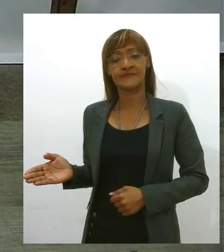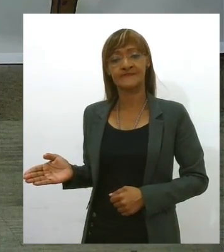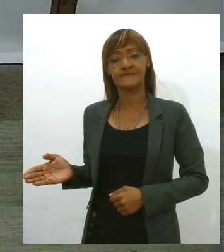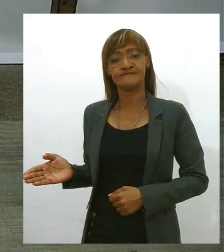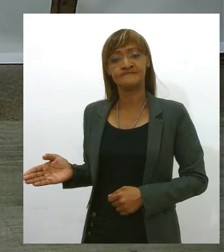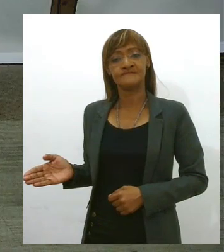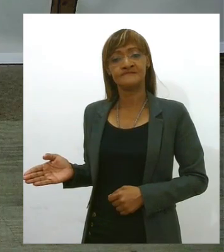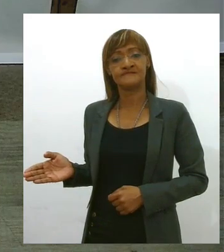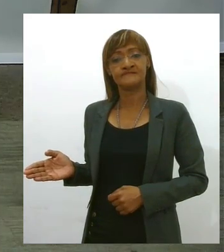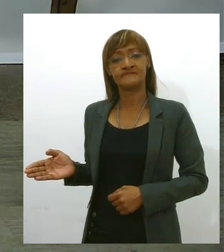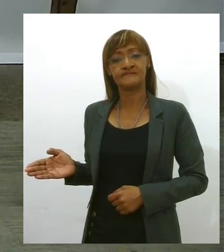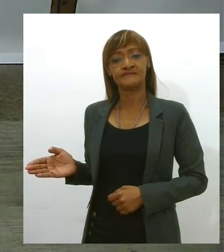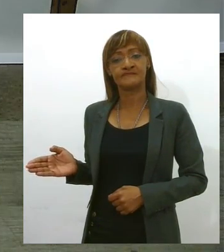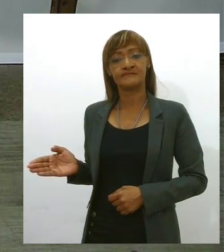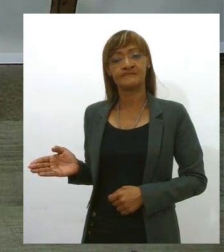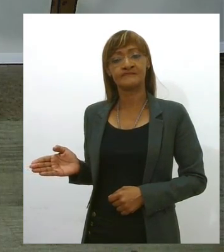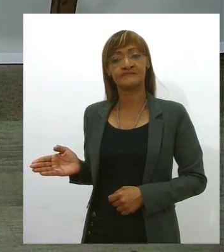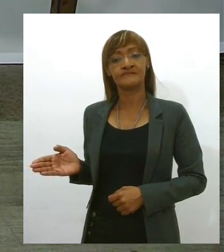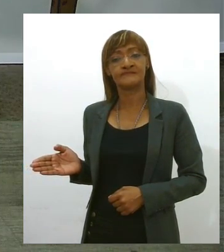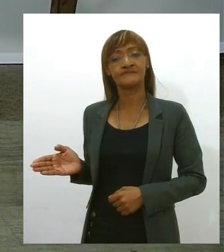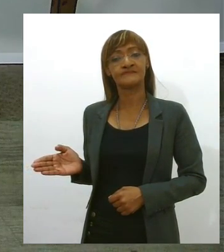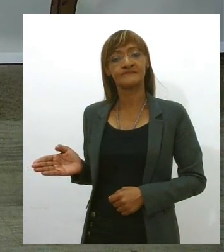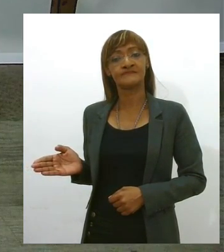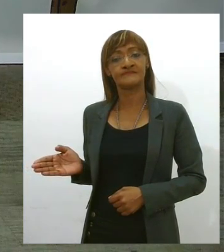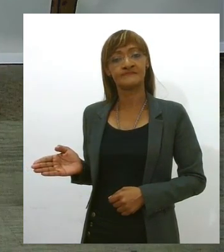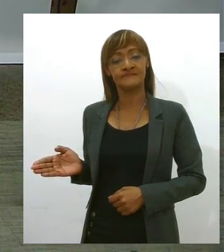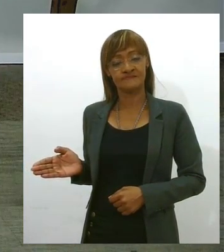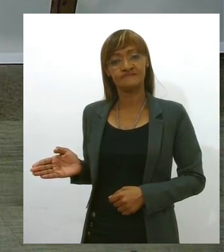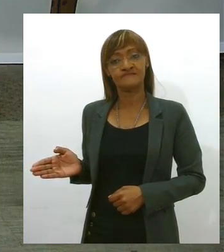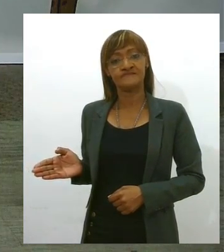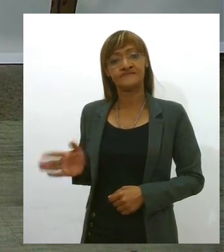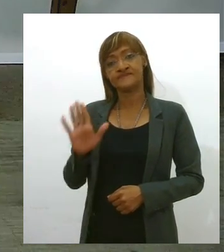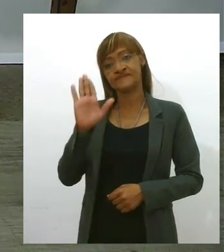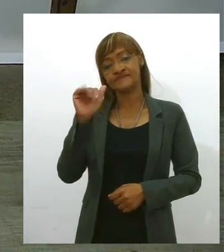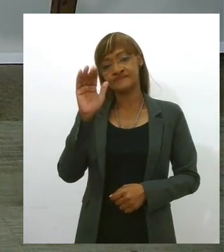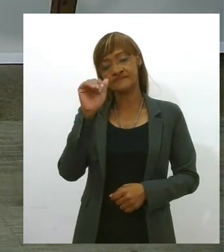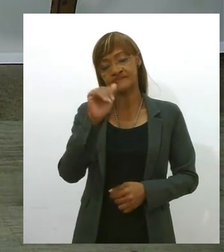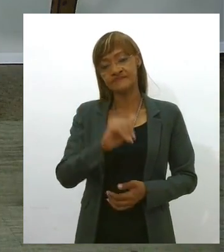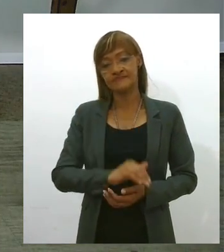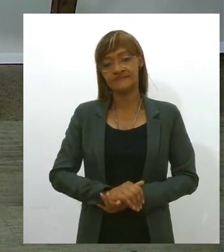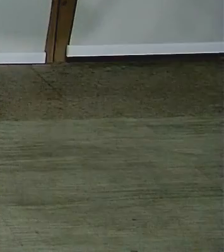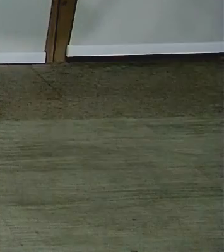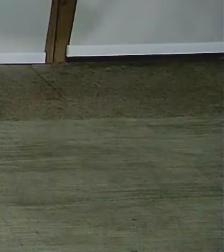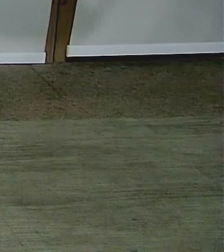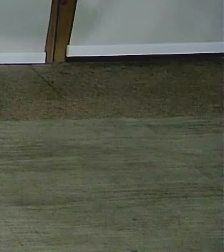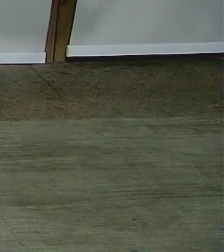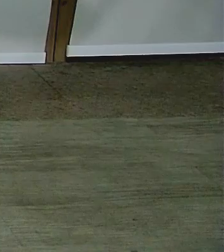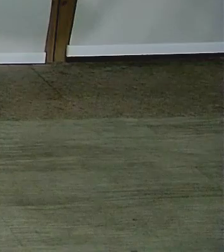799-8848-3198. Até o próximo Elas no Comando. Tchau, tchau!